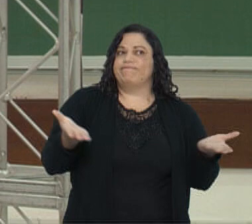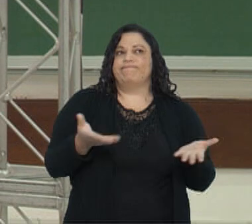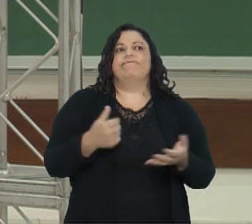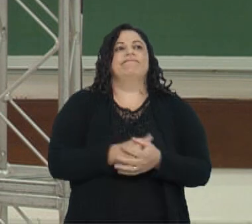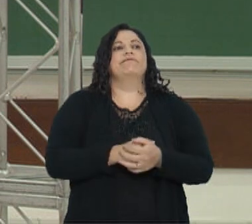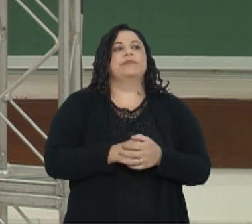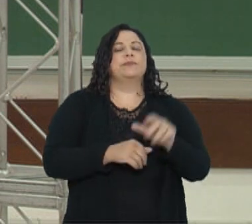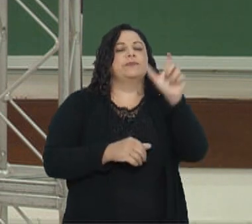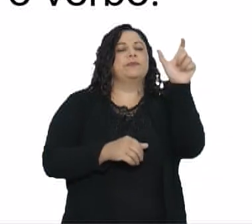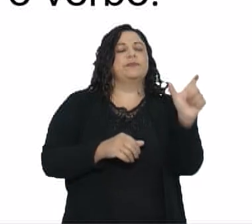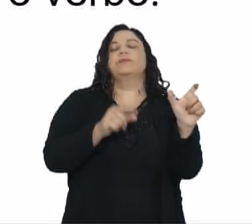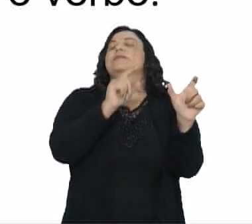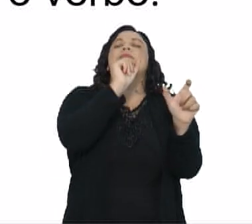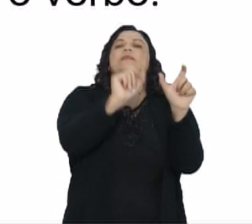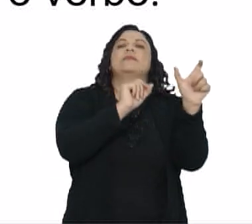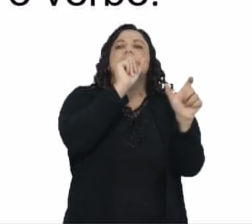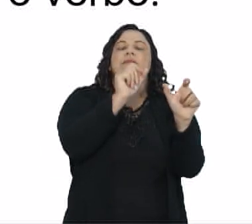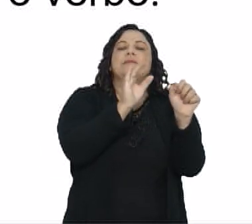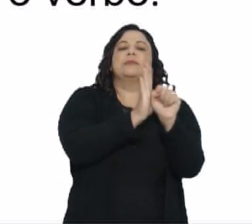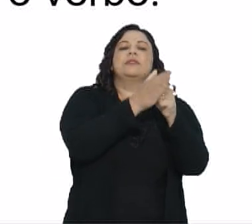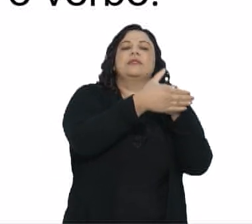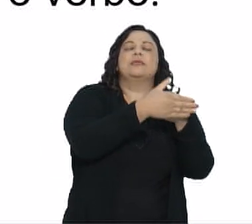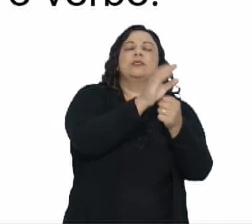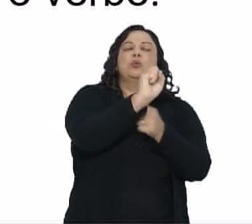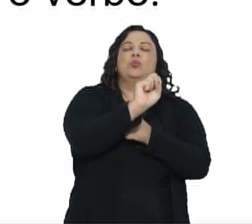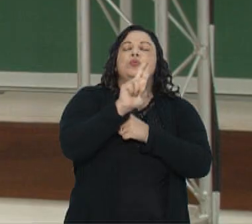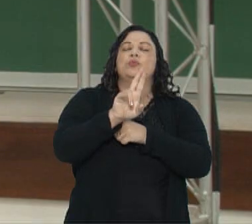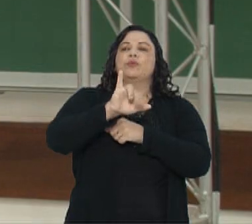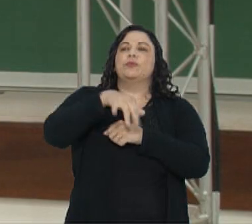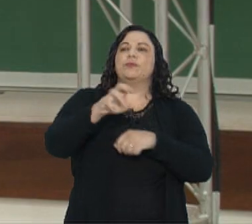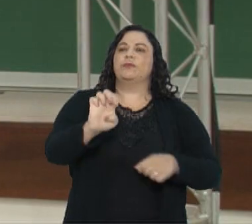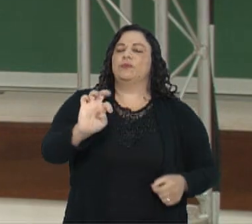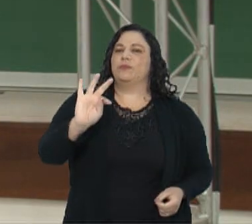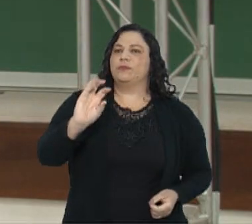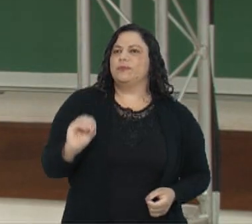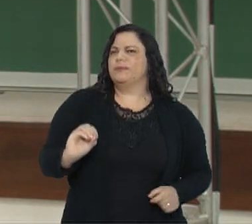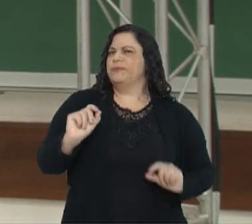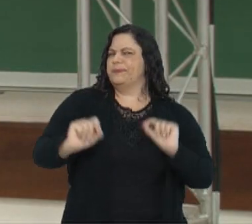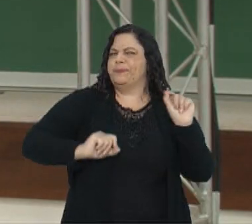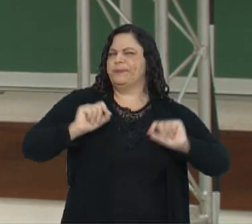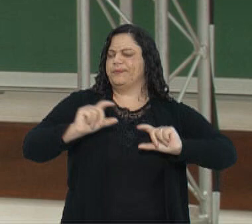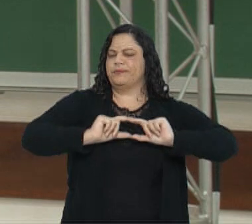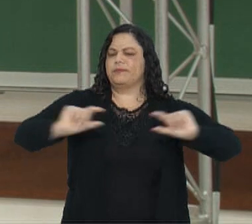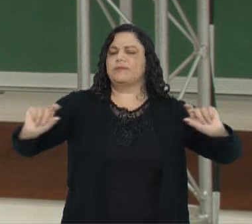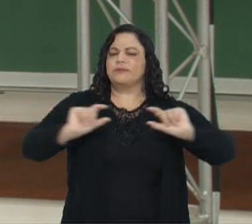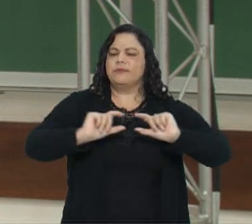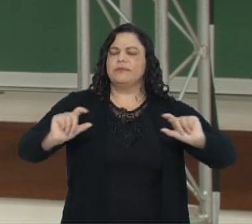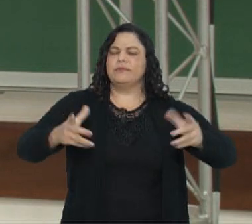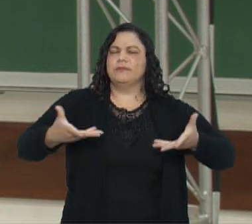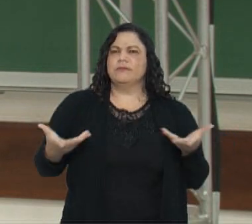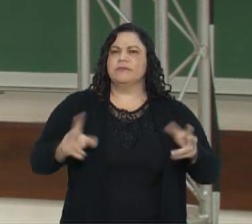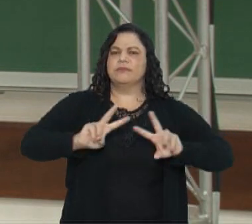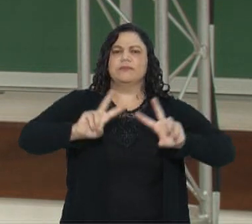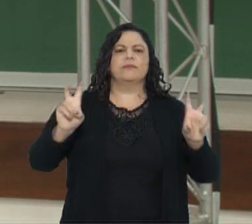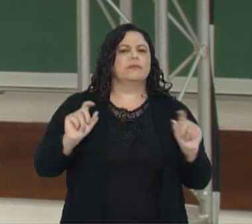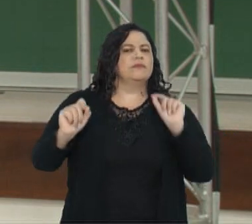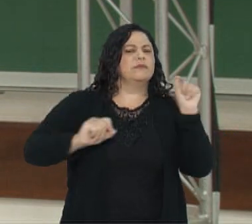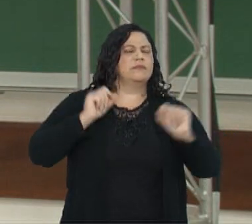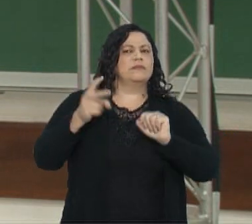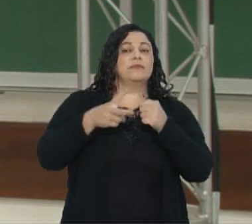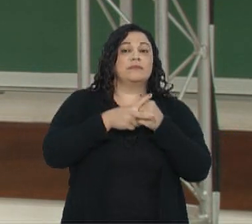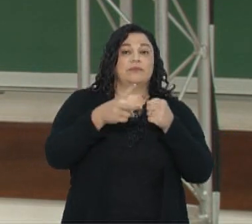Sujeito e predicado. Então, o que é o sujeito? Qual é o sujeito da nossa frase? O termo com o qual o